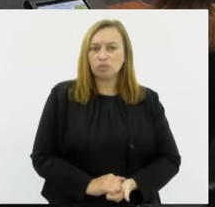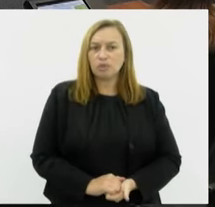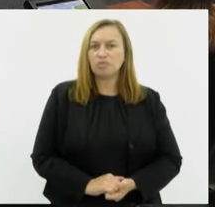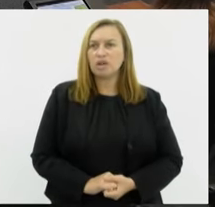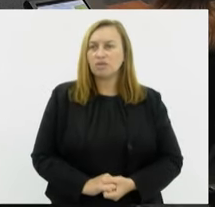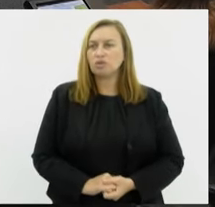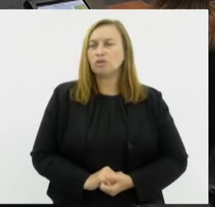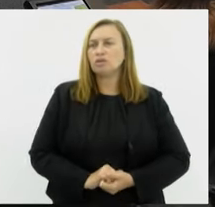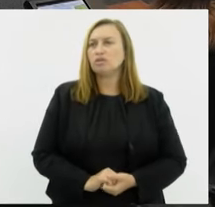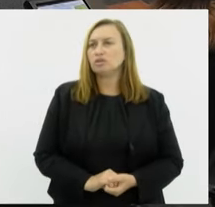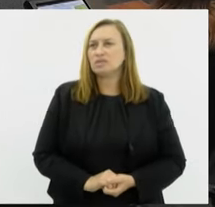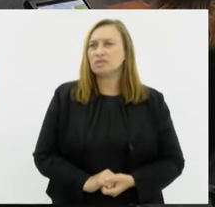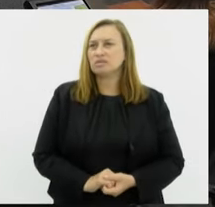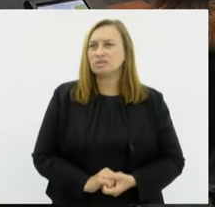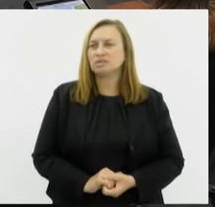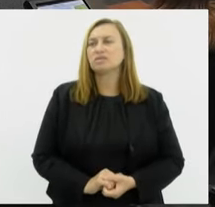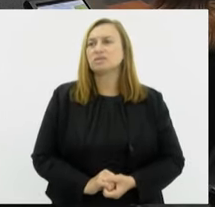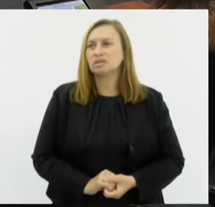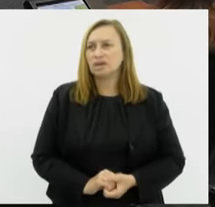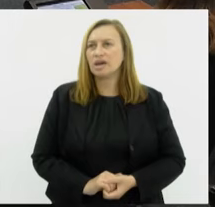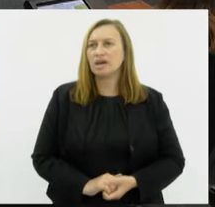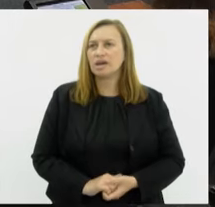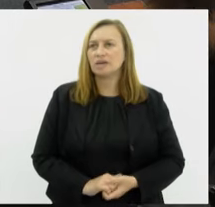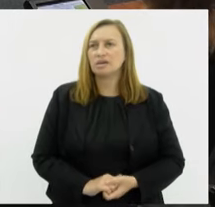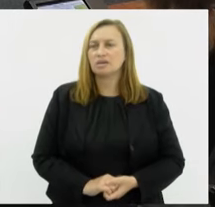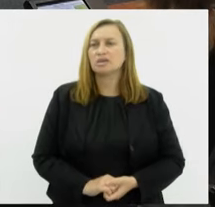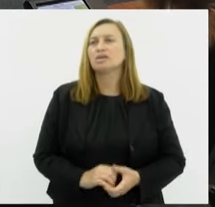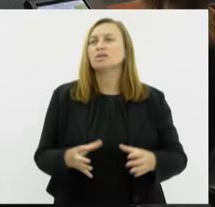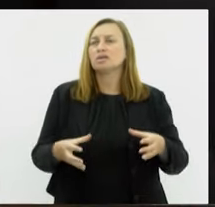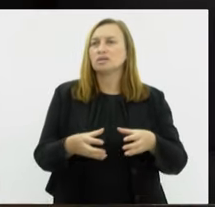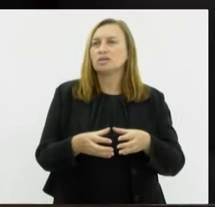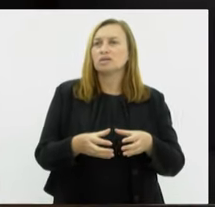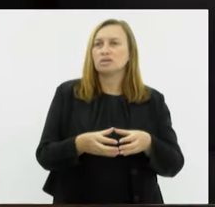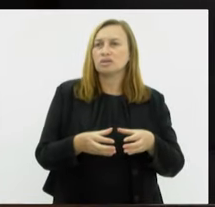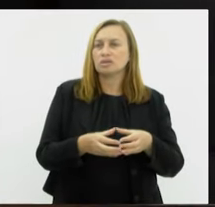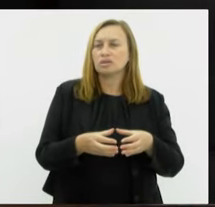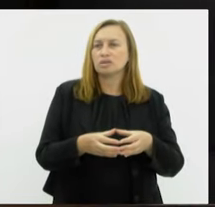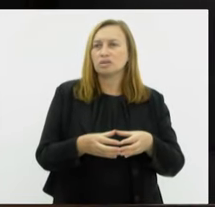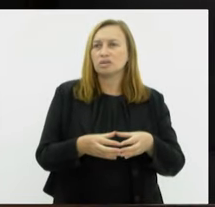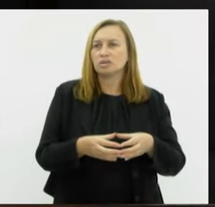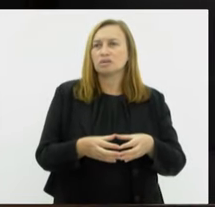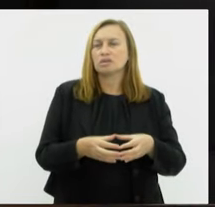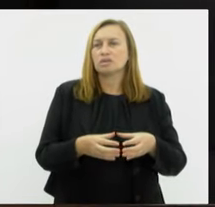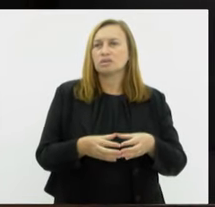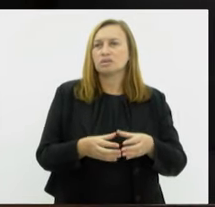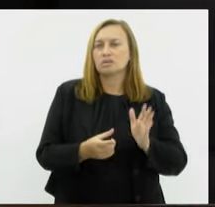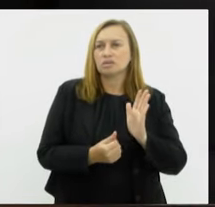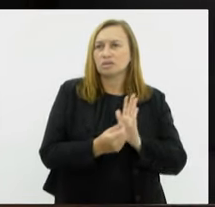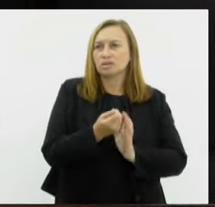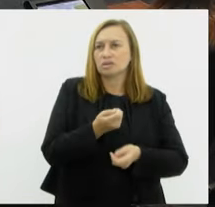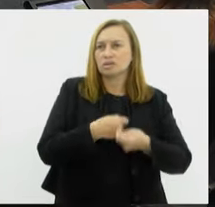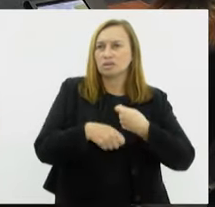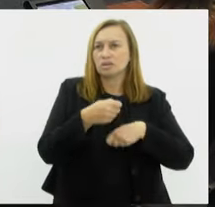CCJ. Obrigado, deputado Fred. Pela Comissão de Orçamento e Finanças, deputado André Correia.